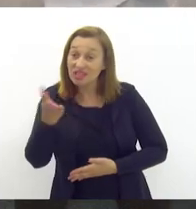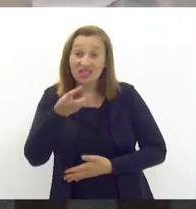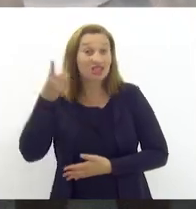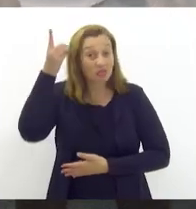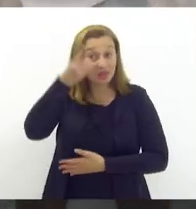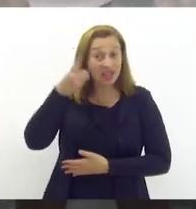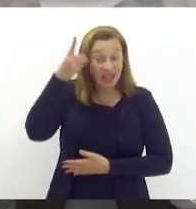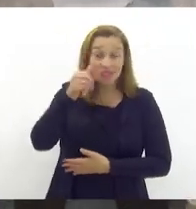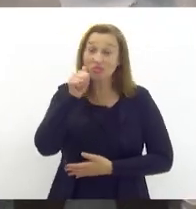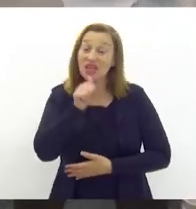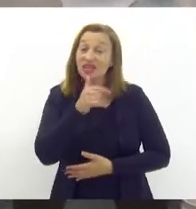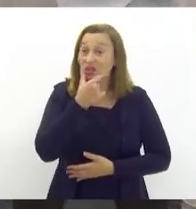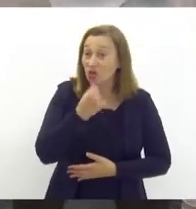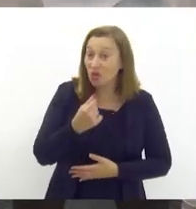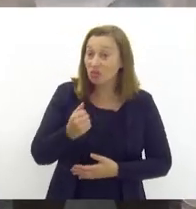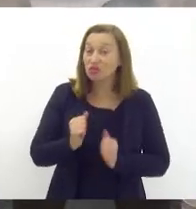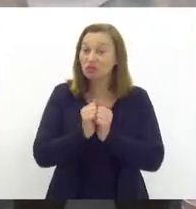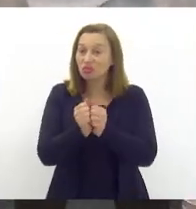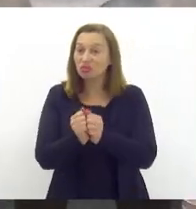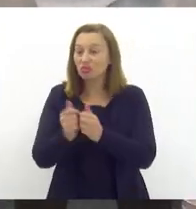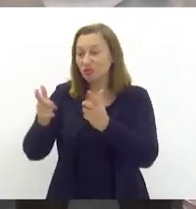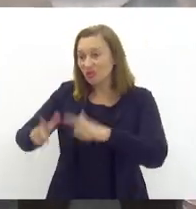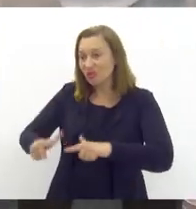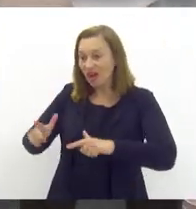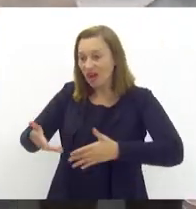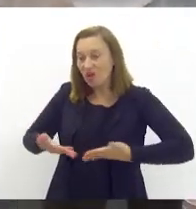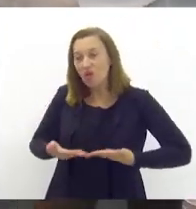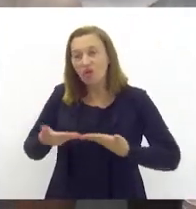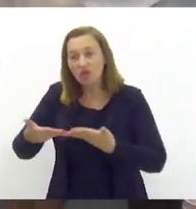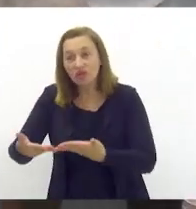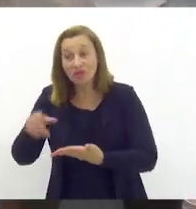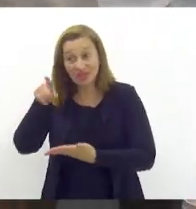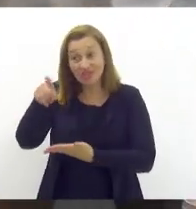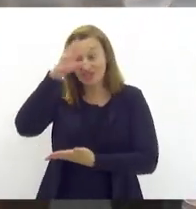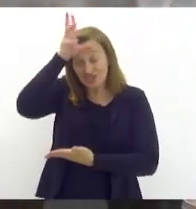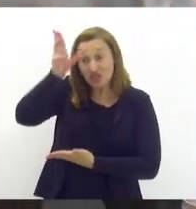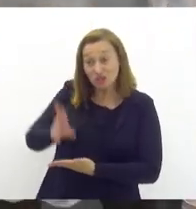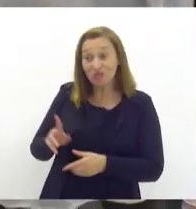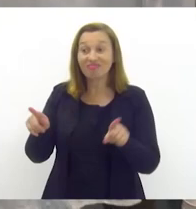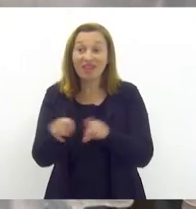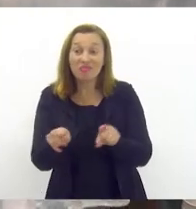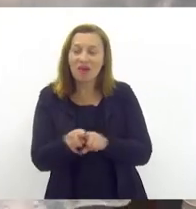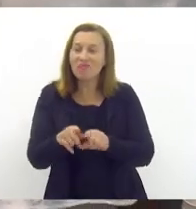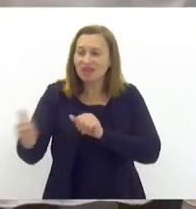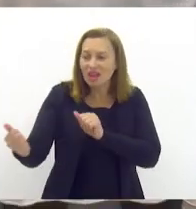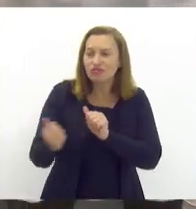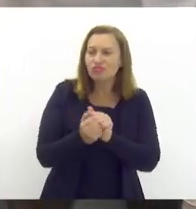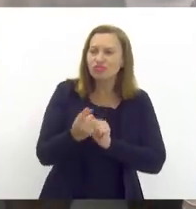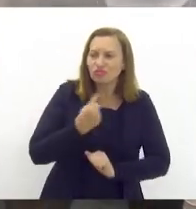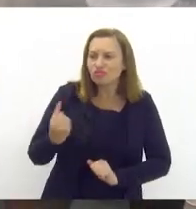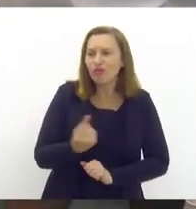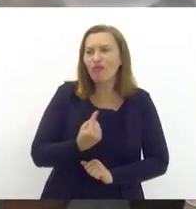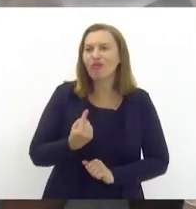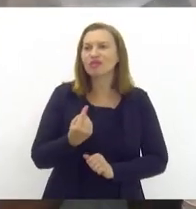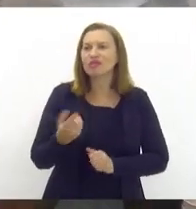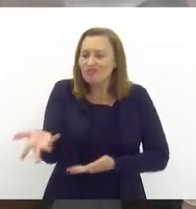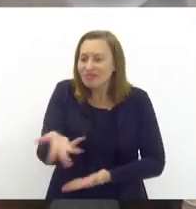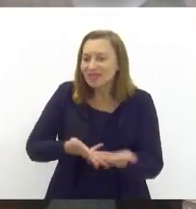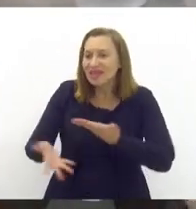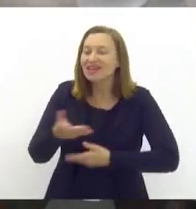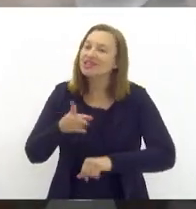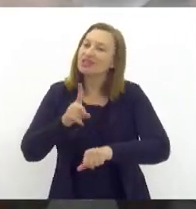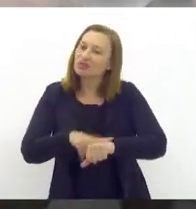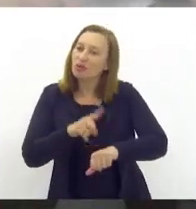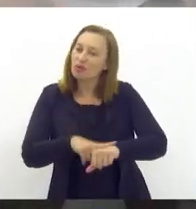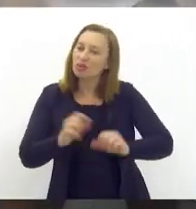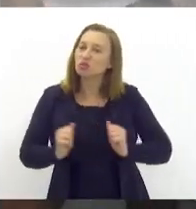e as parlamentares, e reforçar o convite para você também, Tia Ju, para estar lá também partilhando desse momento junto